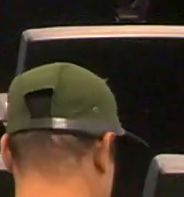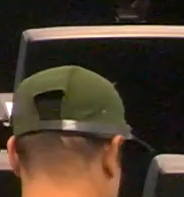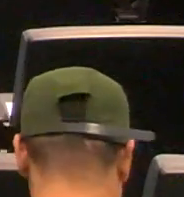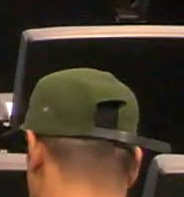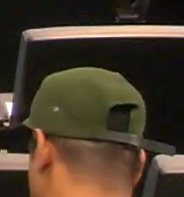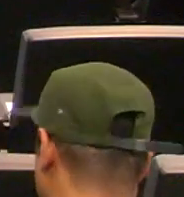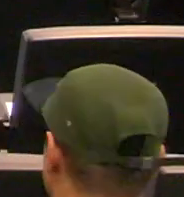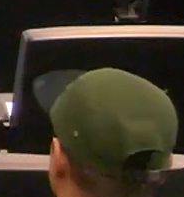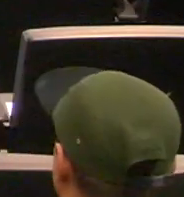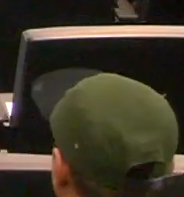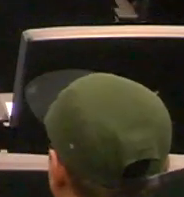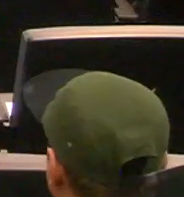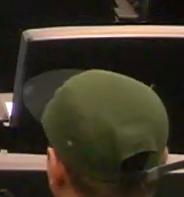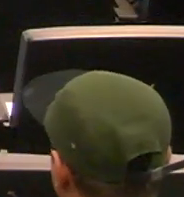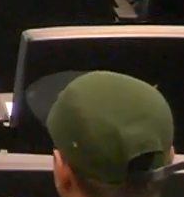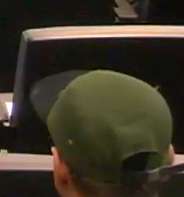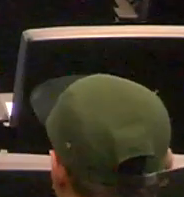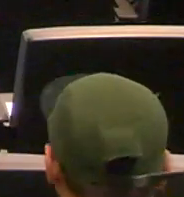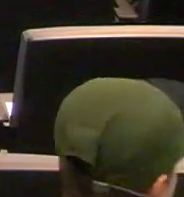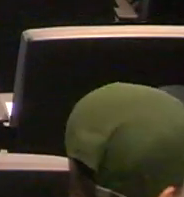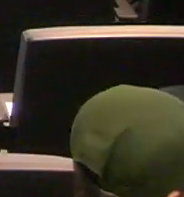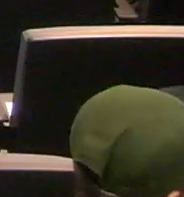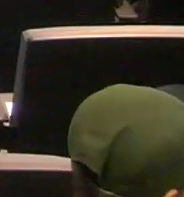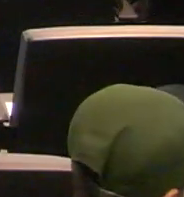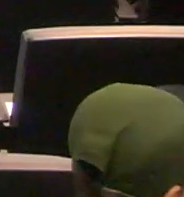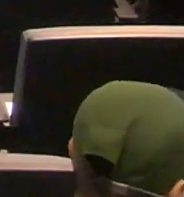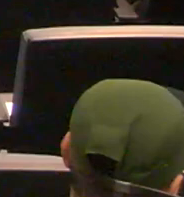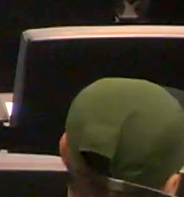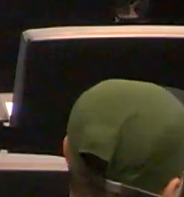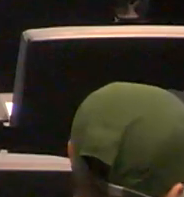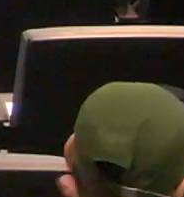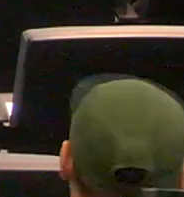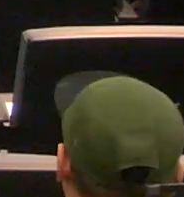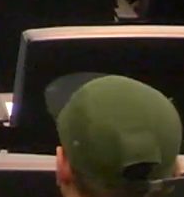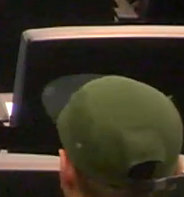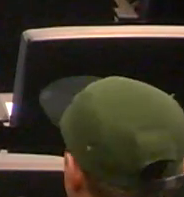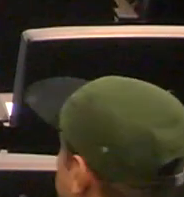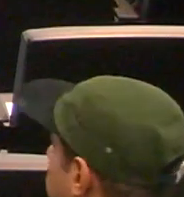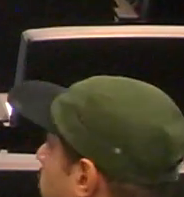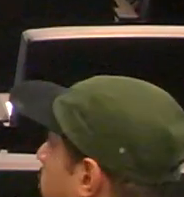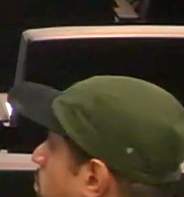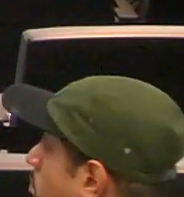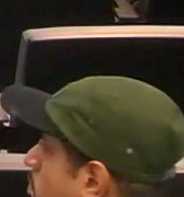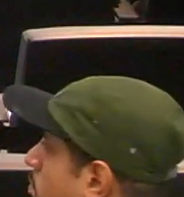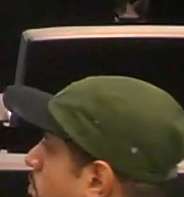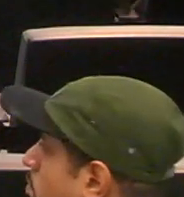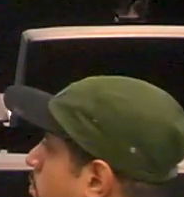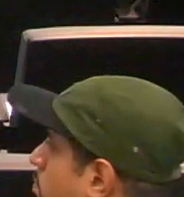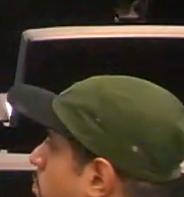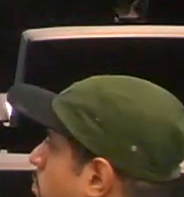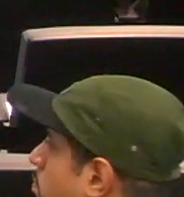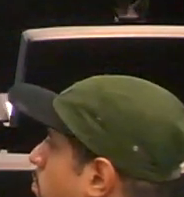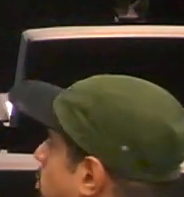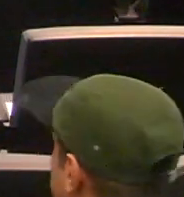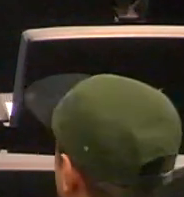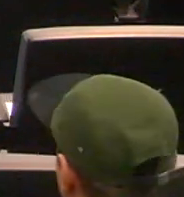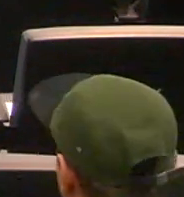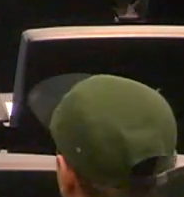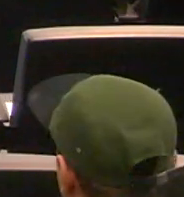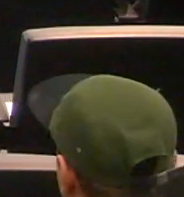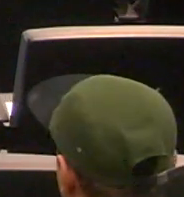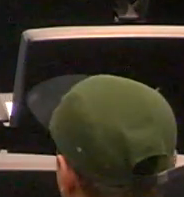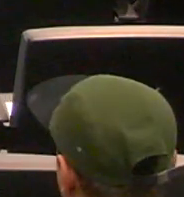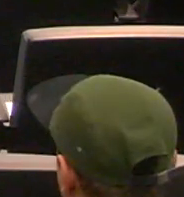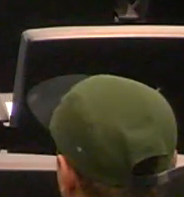estamos lançando a frente parlamentar em defesa do hip hop e que para nós é um sonho uma realização